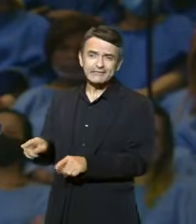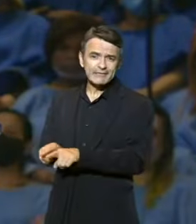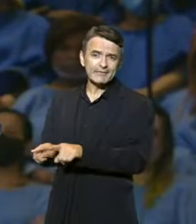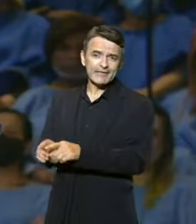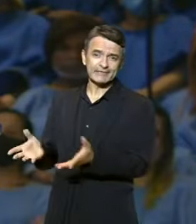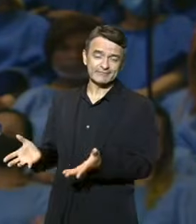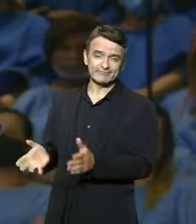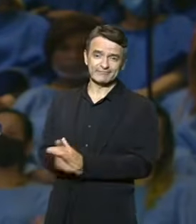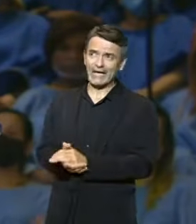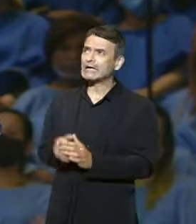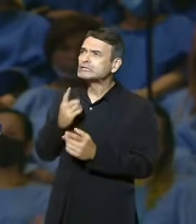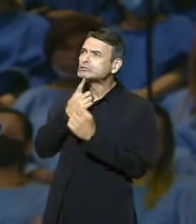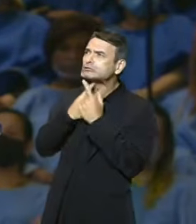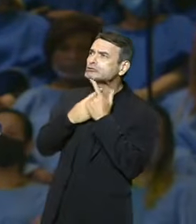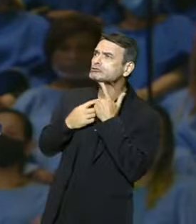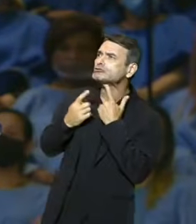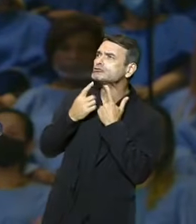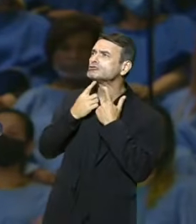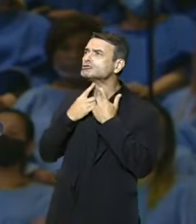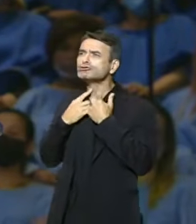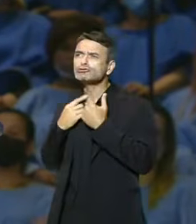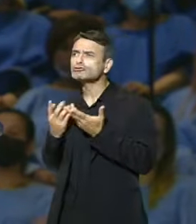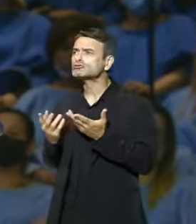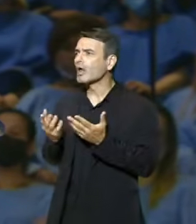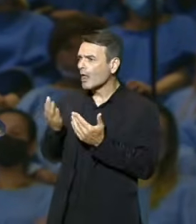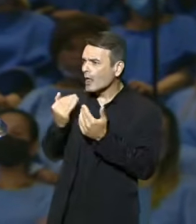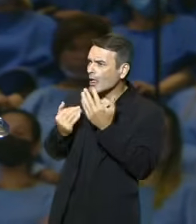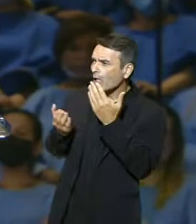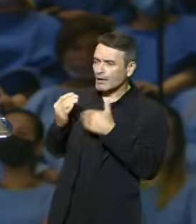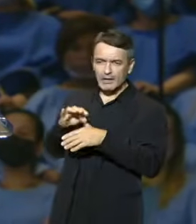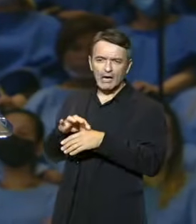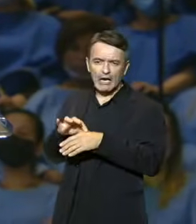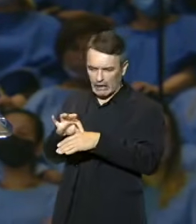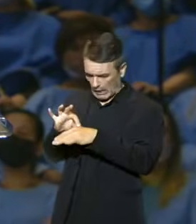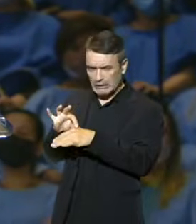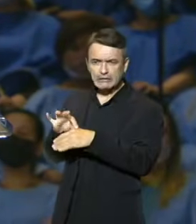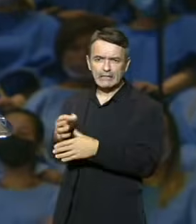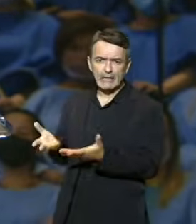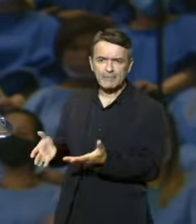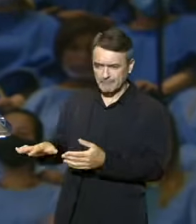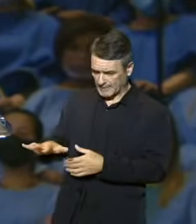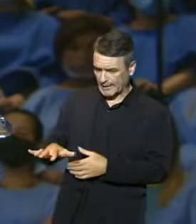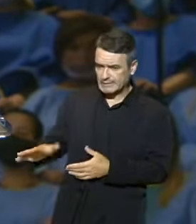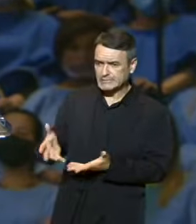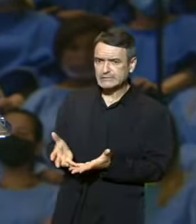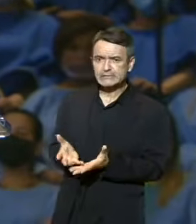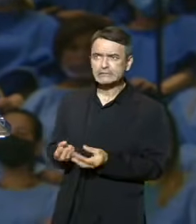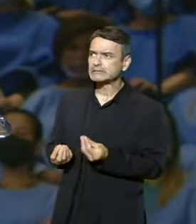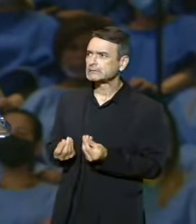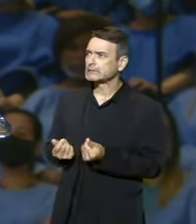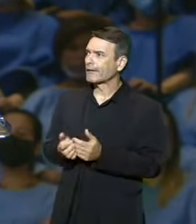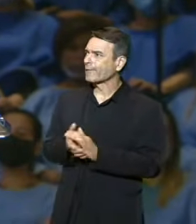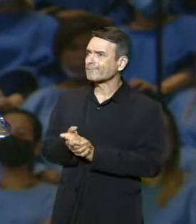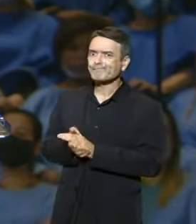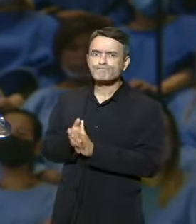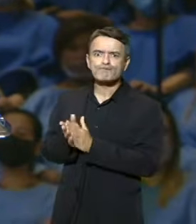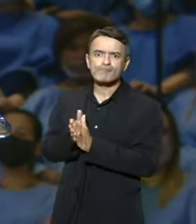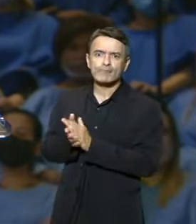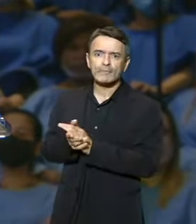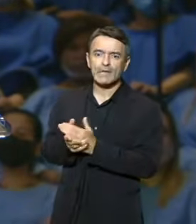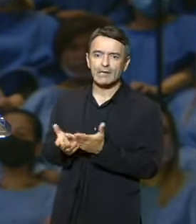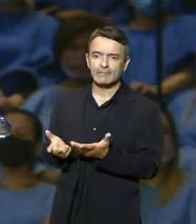incontrolável pela comida, que era a carne para eles, passou a ser um